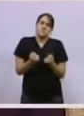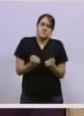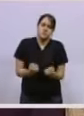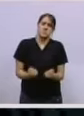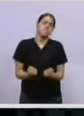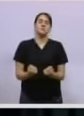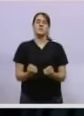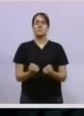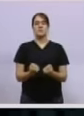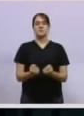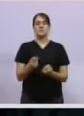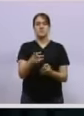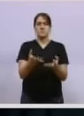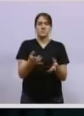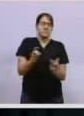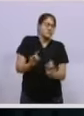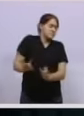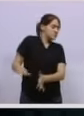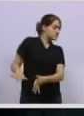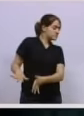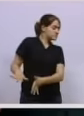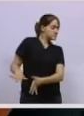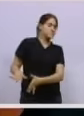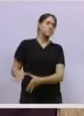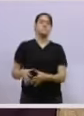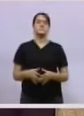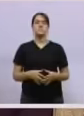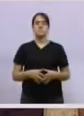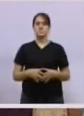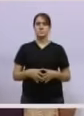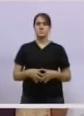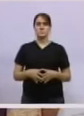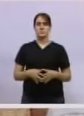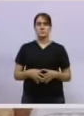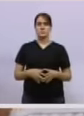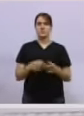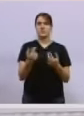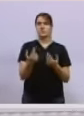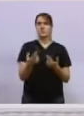pesou e quer se entregar, tal como